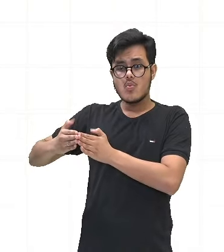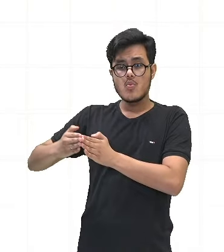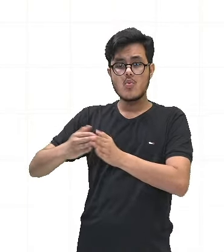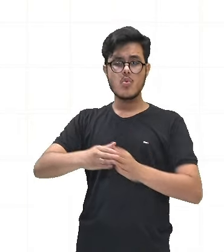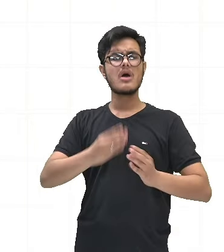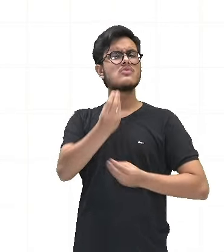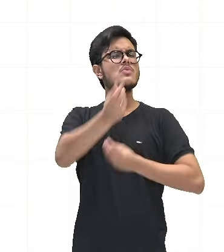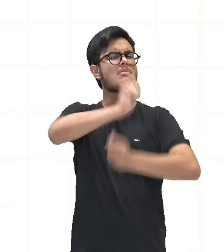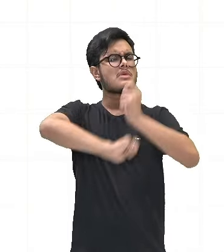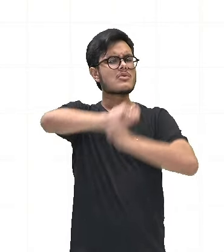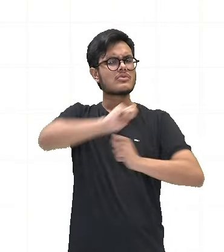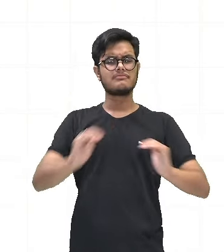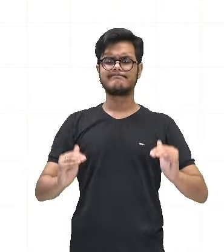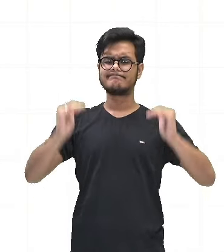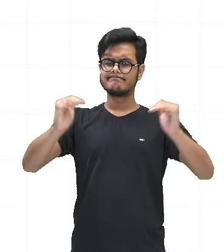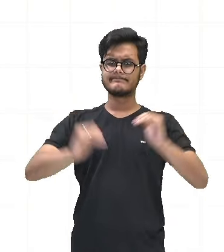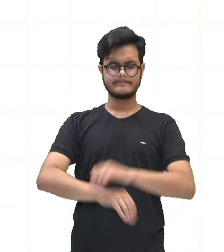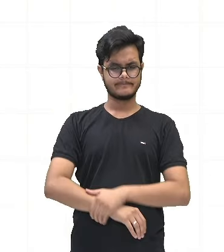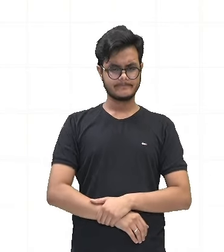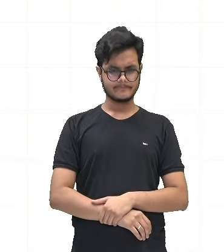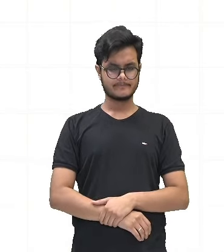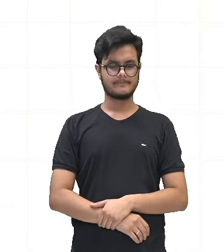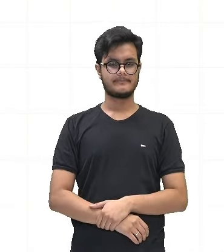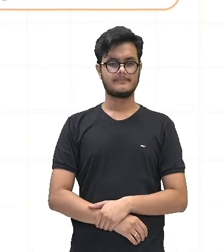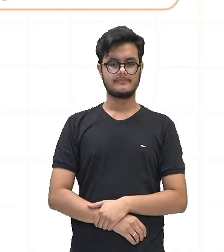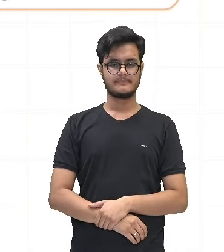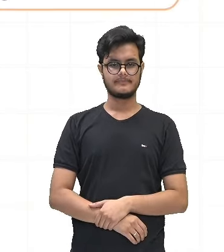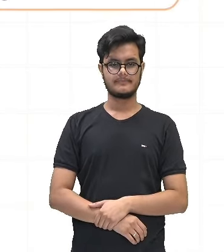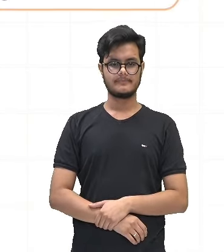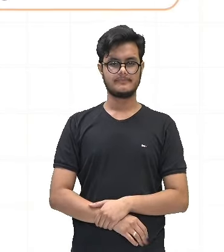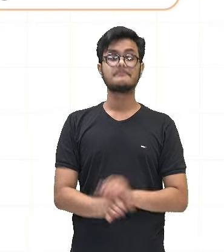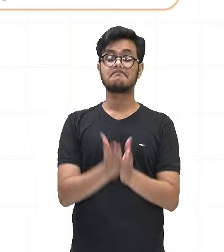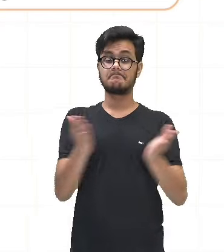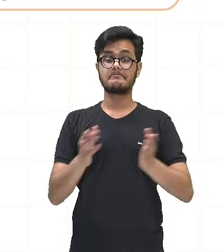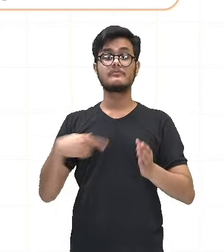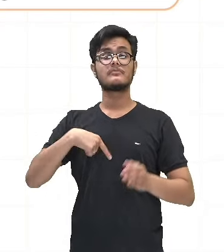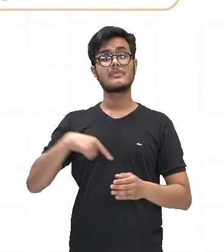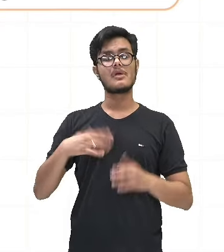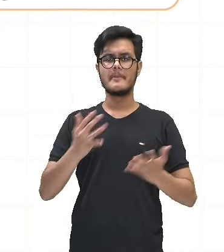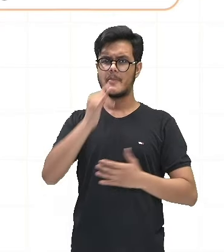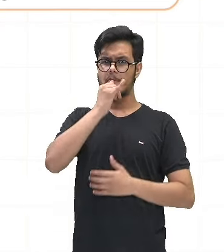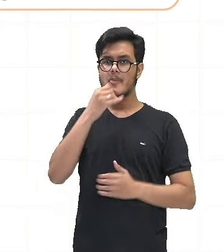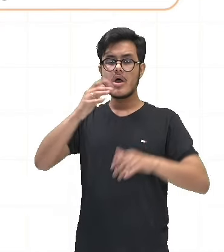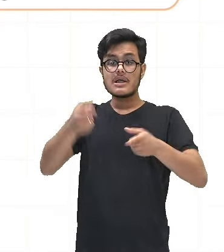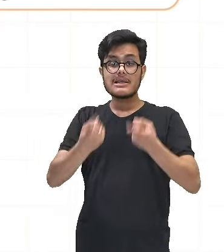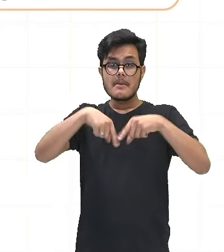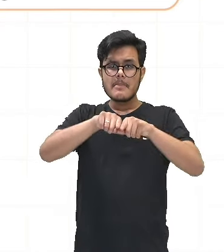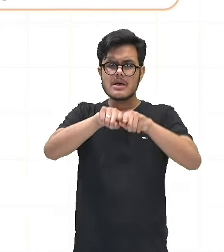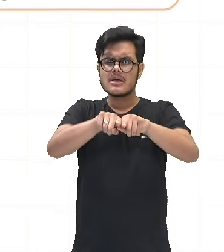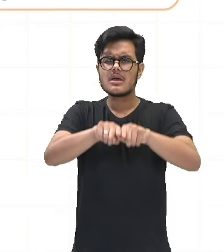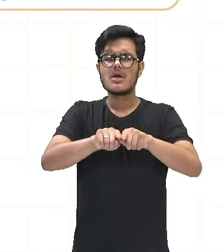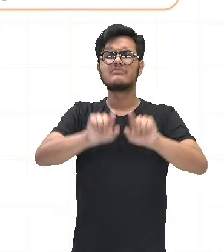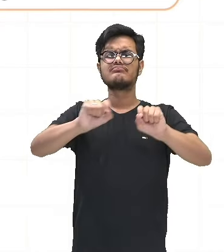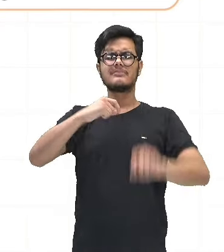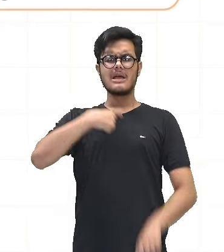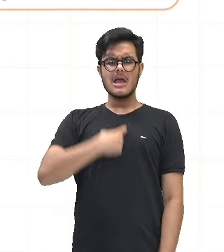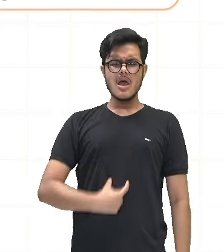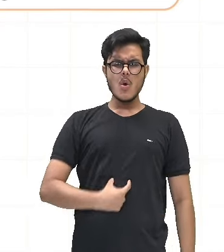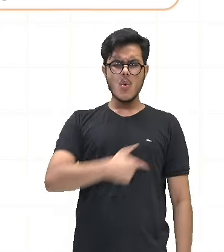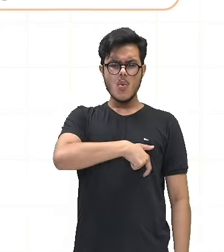atividade comercial? Observem só aí. Eu vou ter a relação com as cruzadas. Professor, o que foram